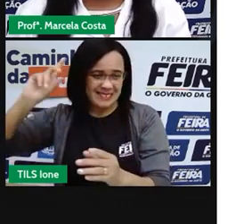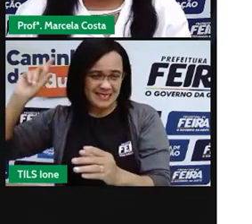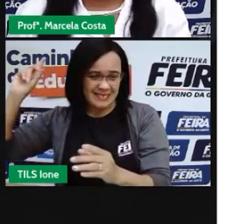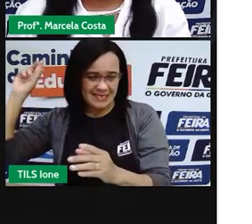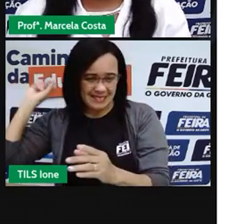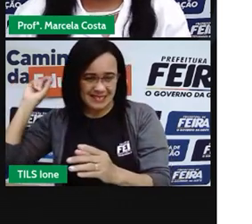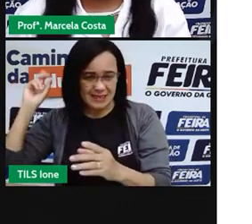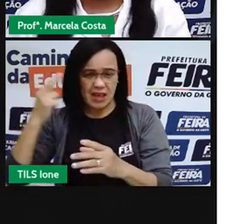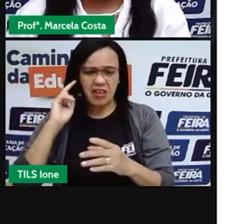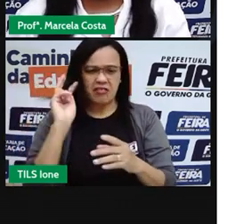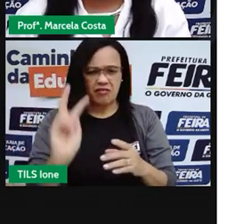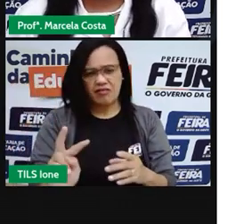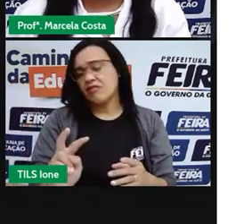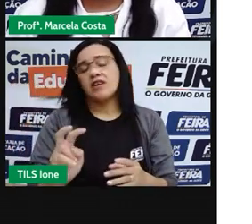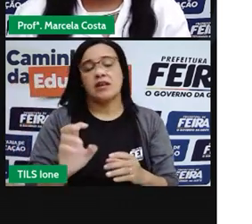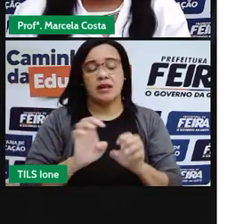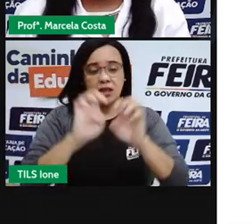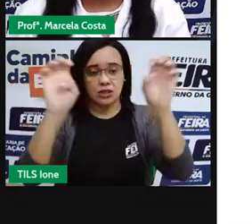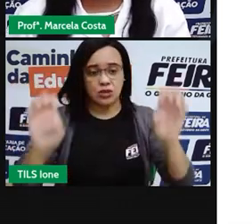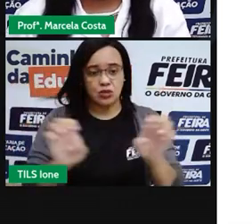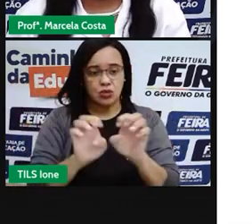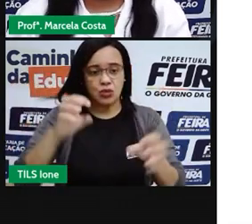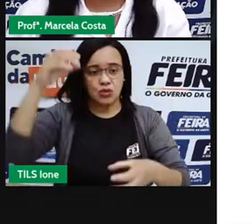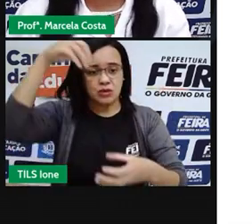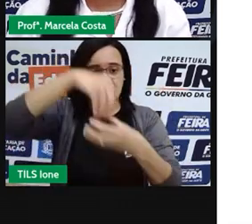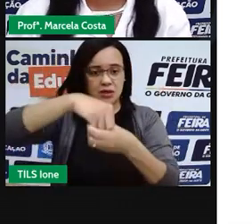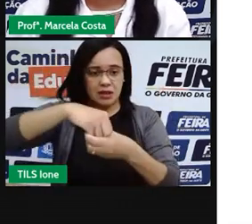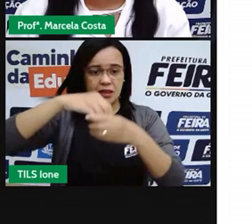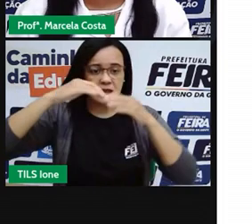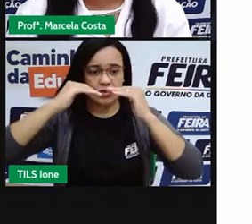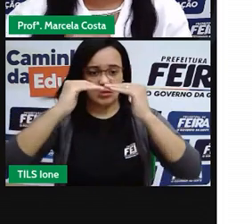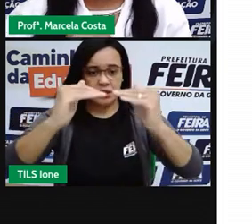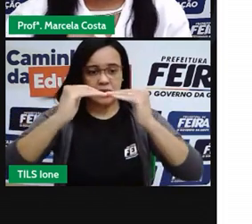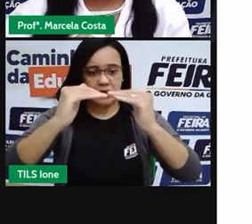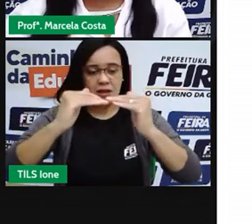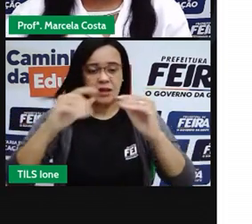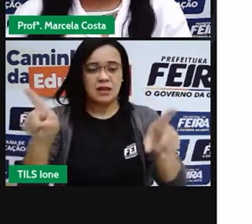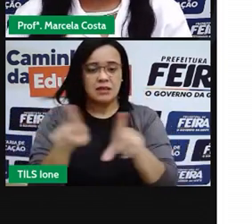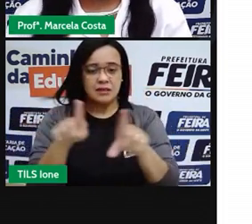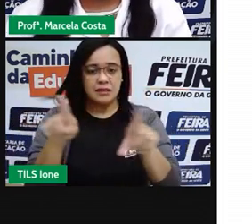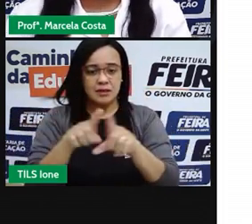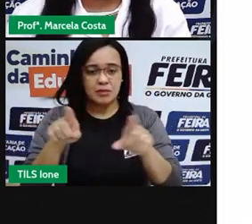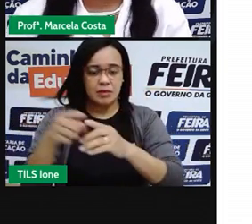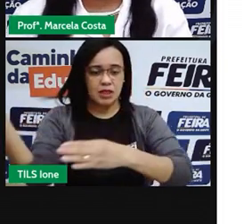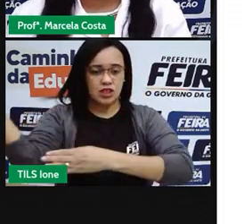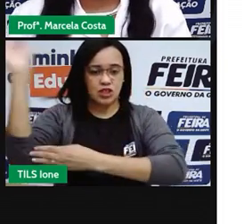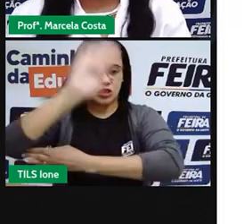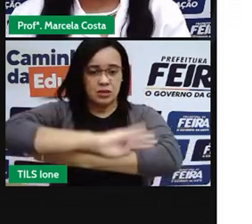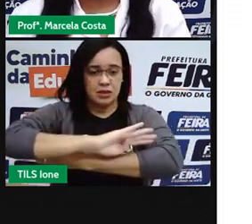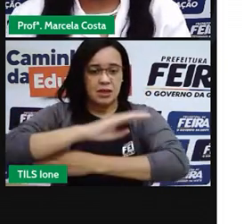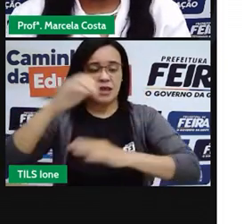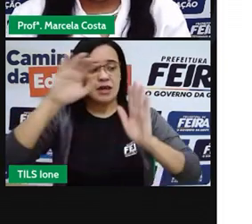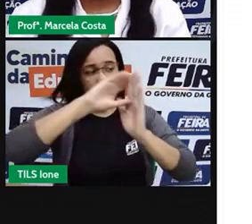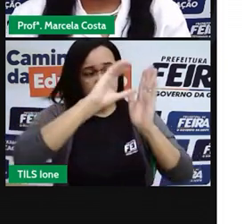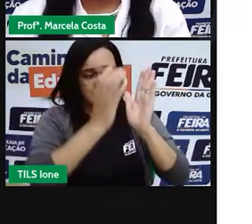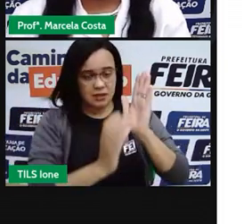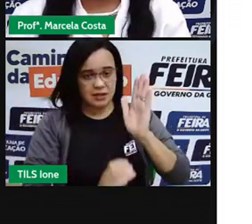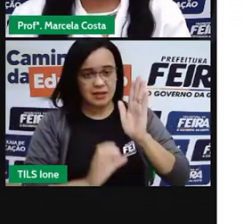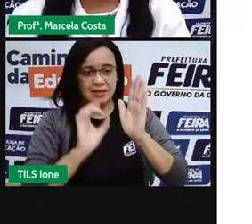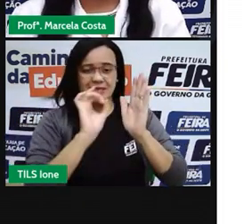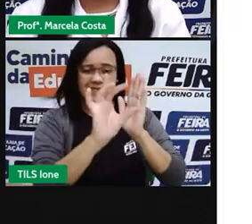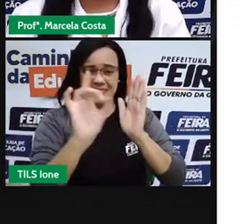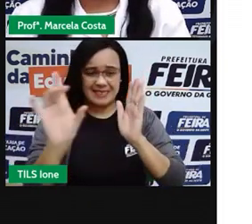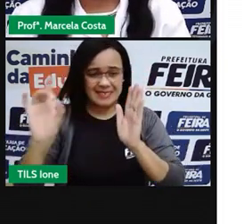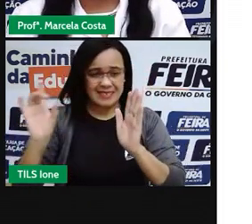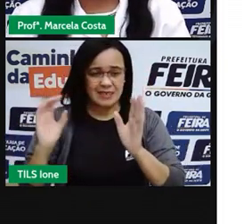a estrutura do telhado, as características da estrutura